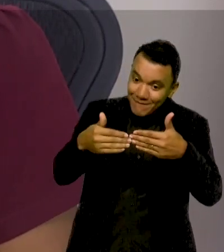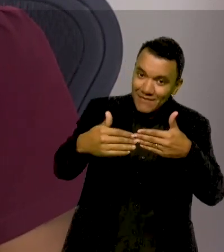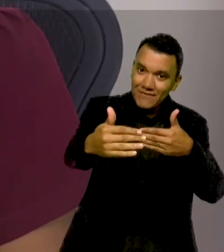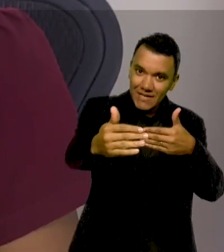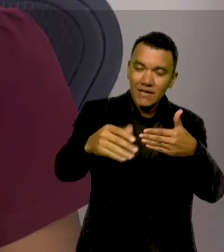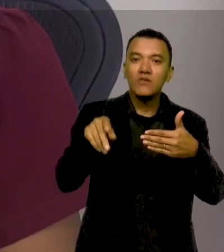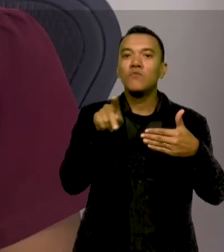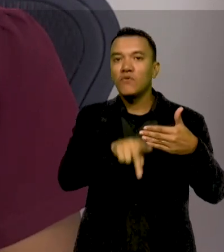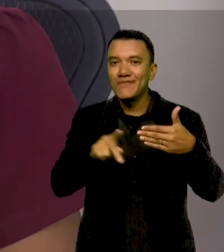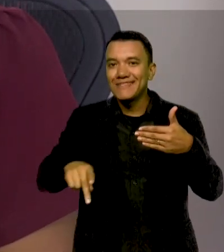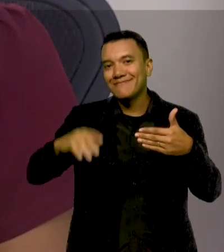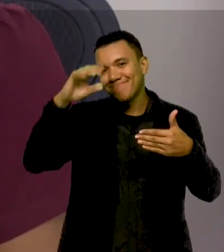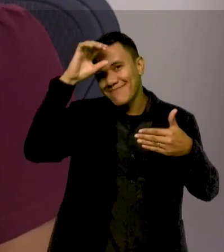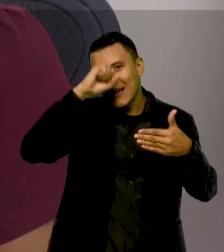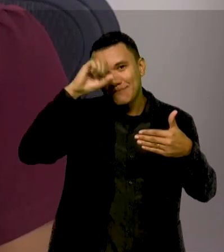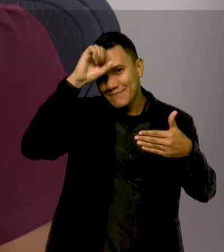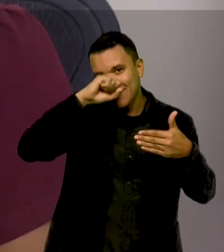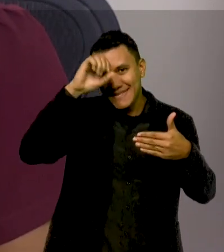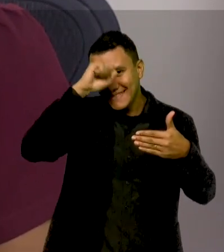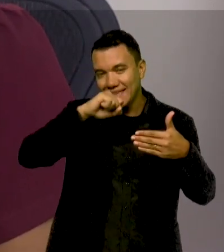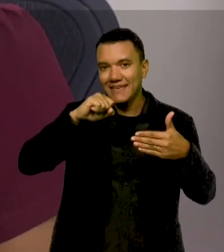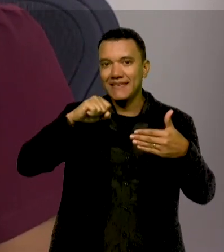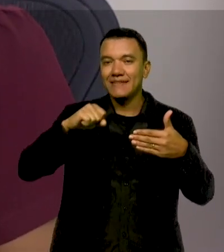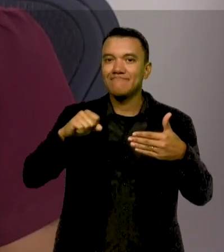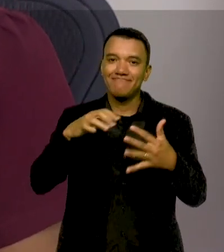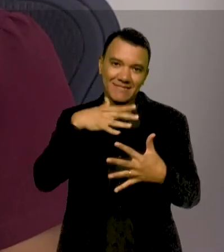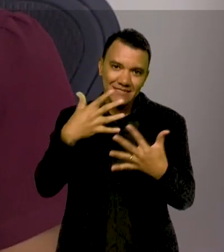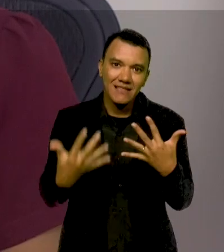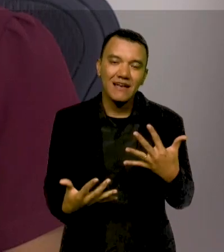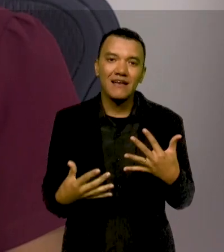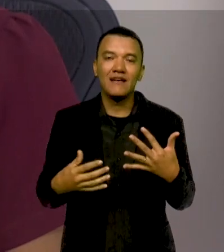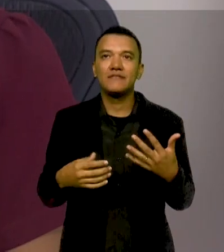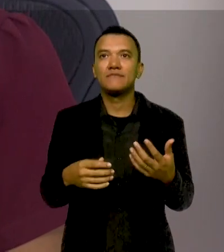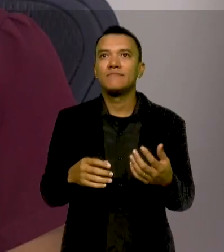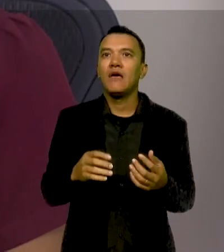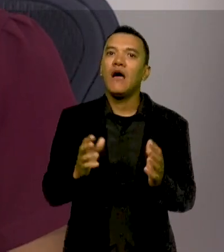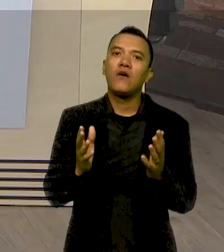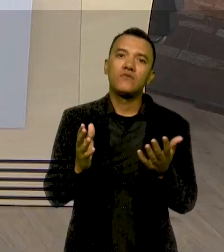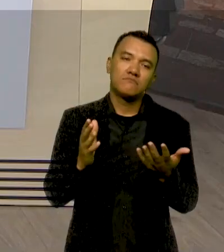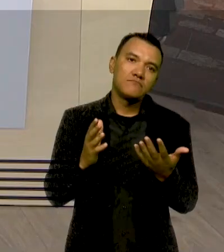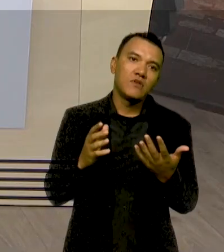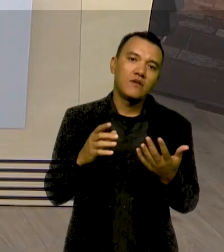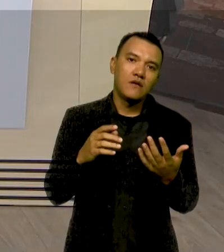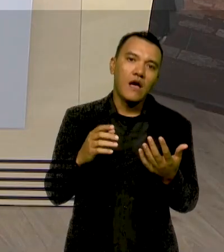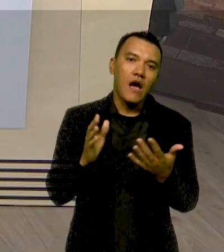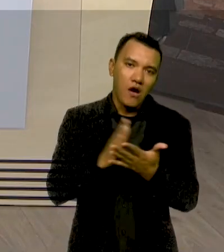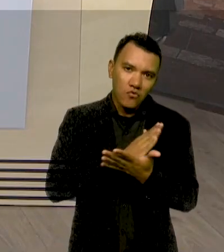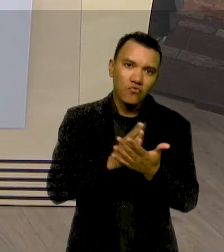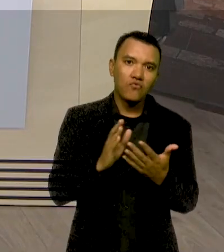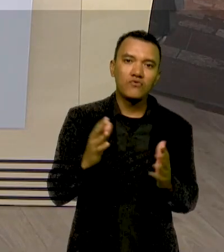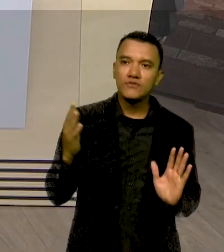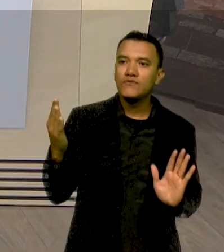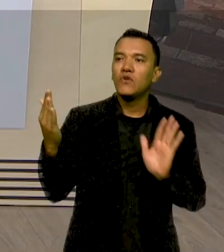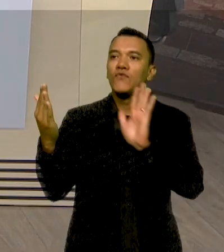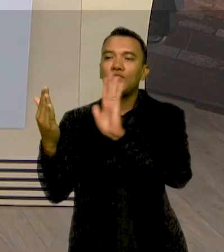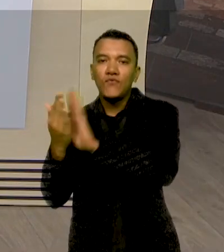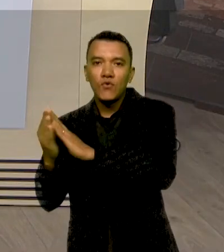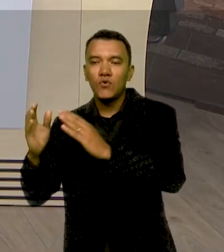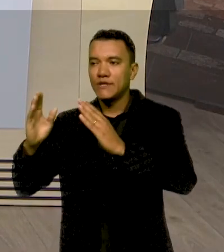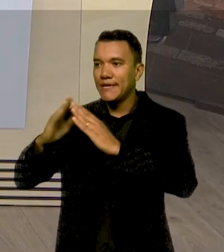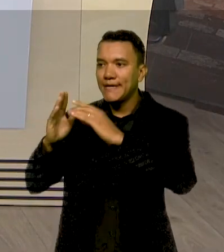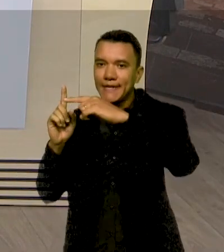se dispor e procuraram nesse momento igrejas, porque nas igrejas, nas associações